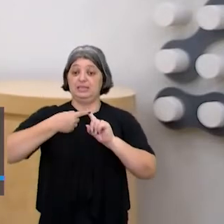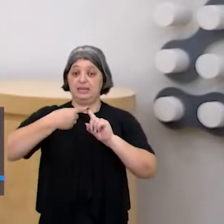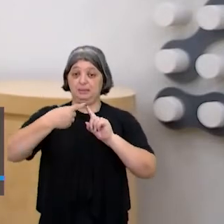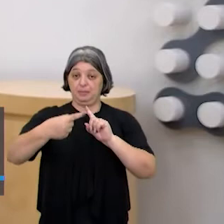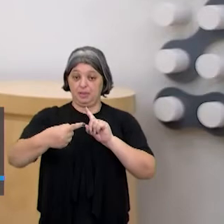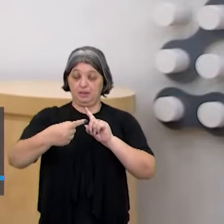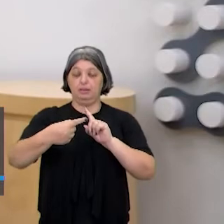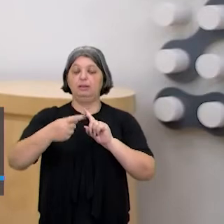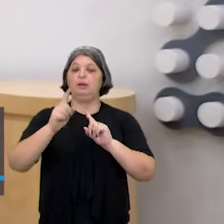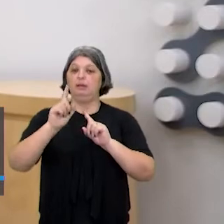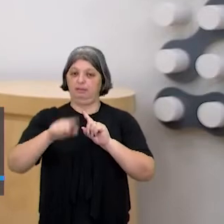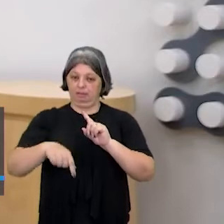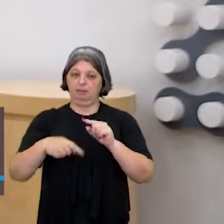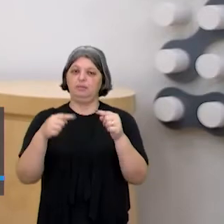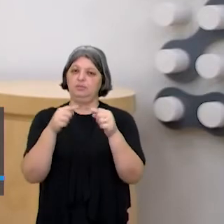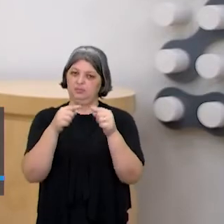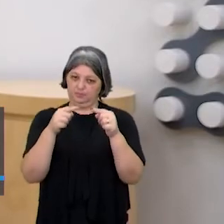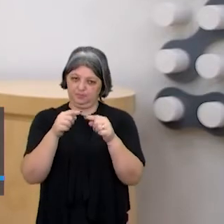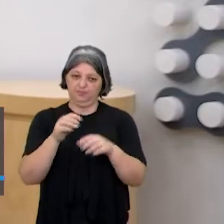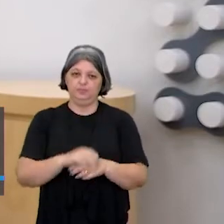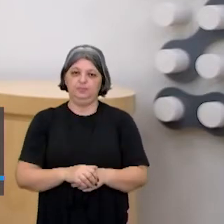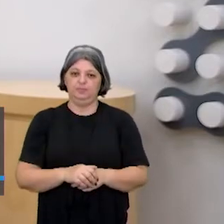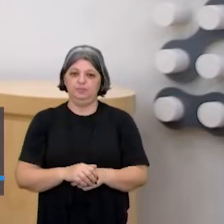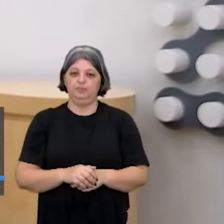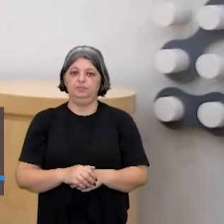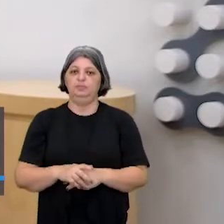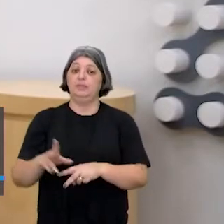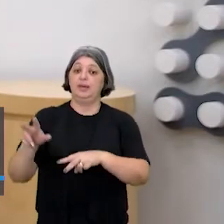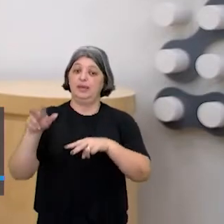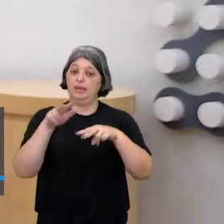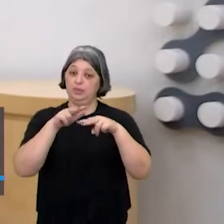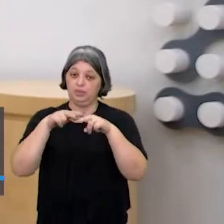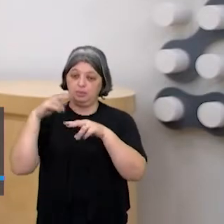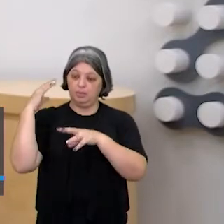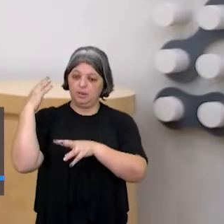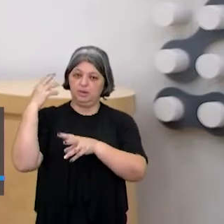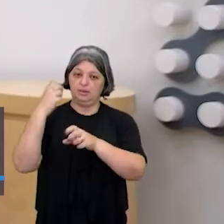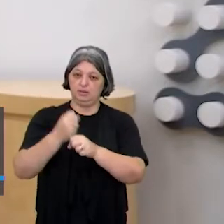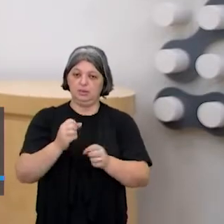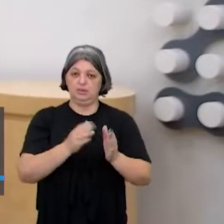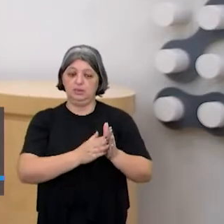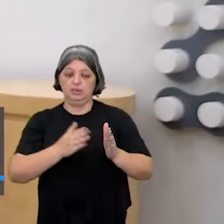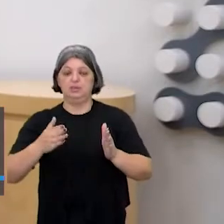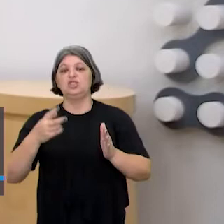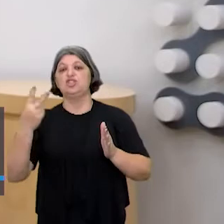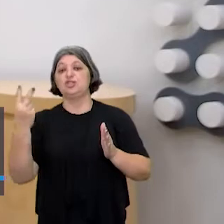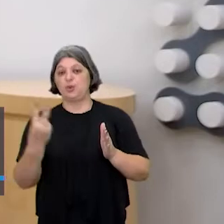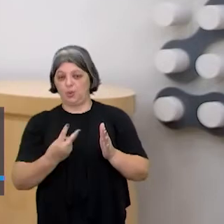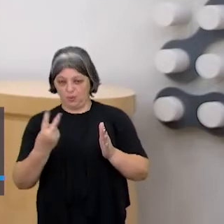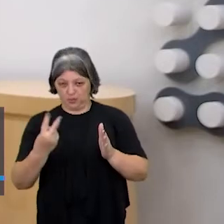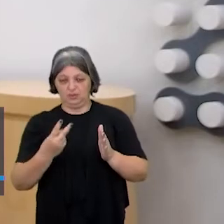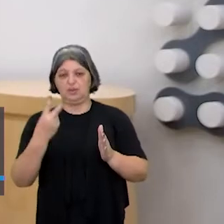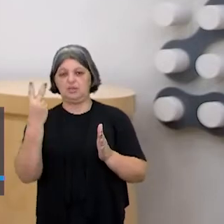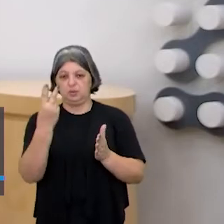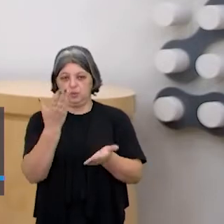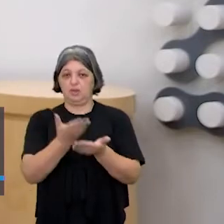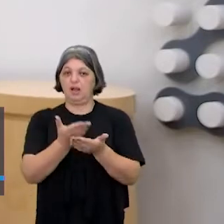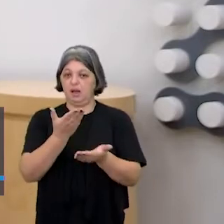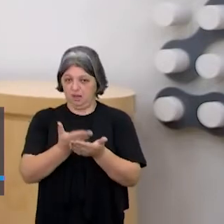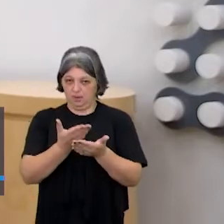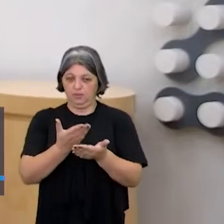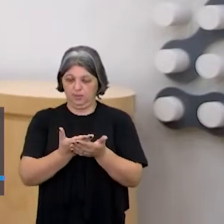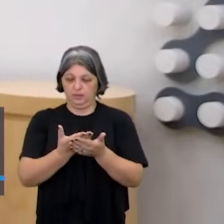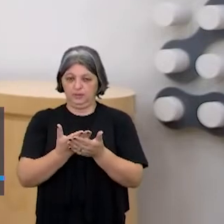é a semana para isso né então é a semana aí de retomada né número dois então é a nossa segunda aula de